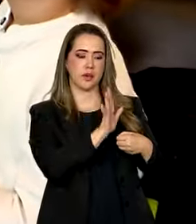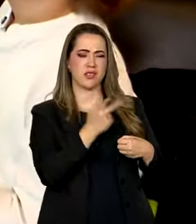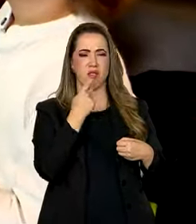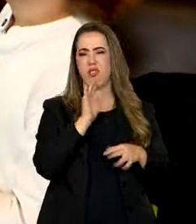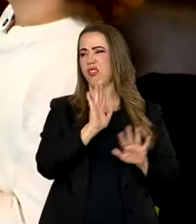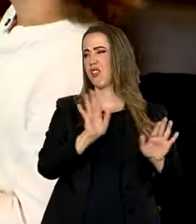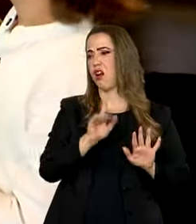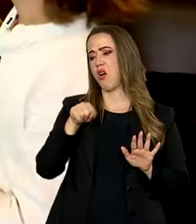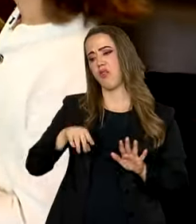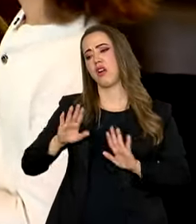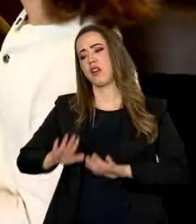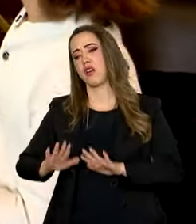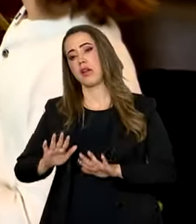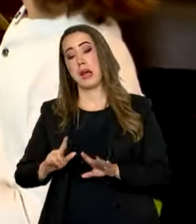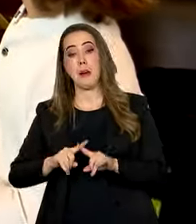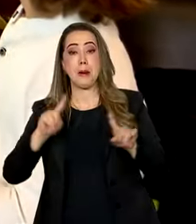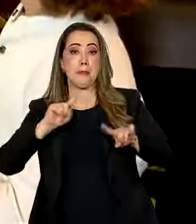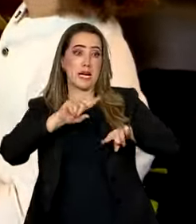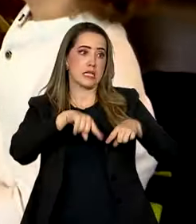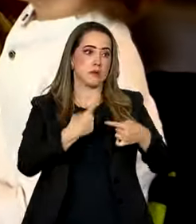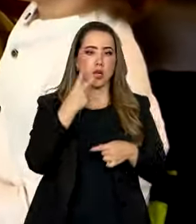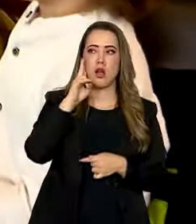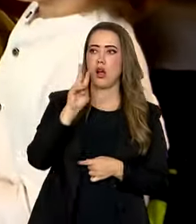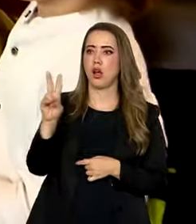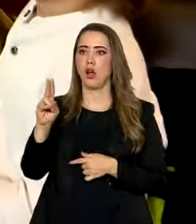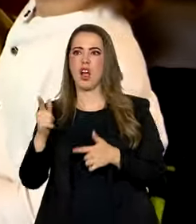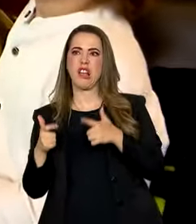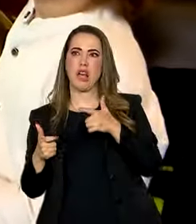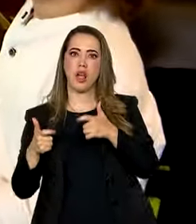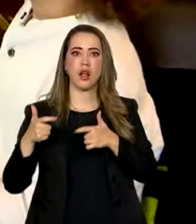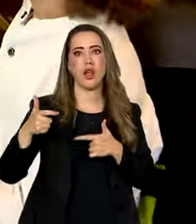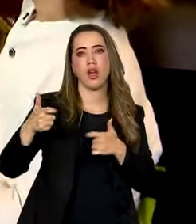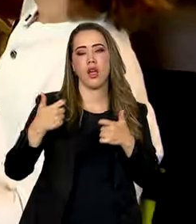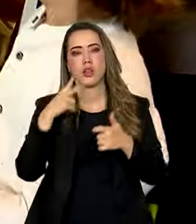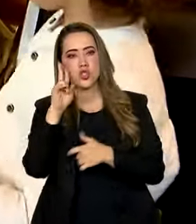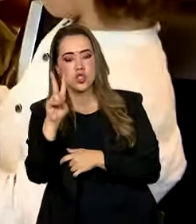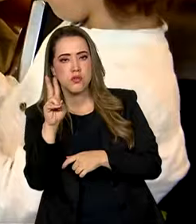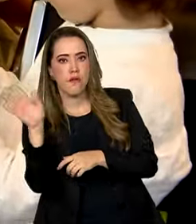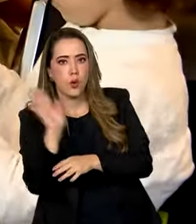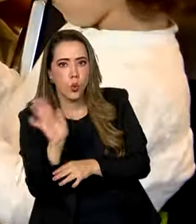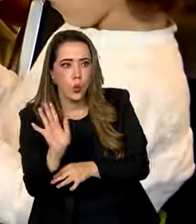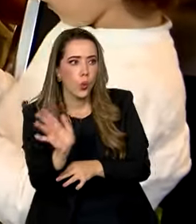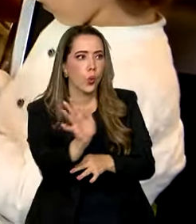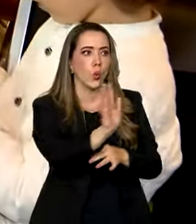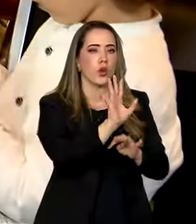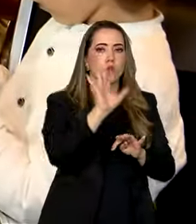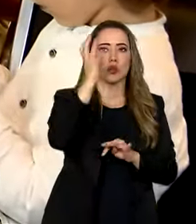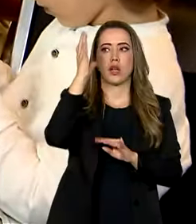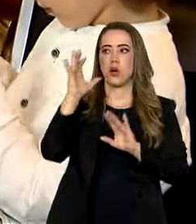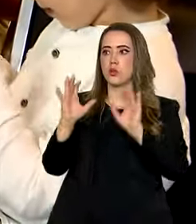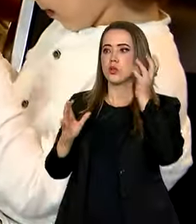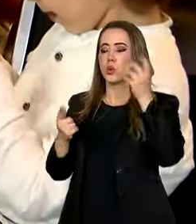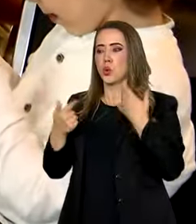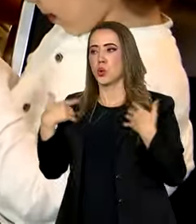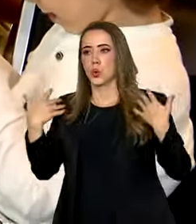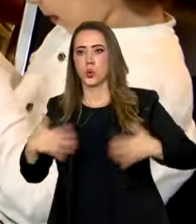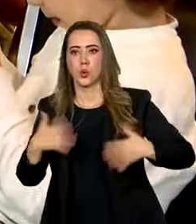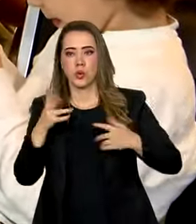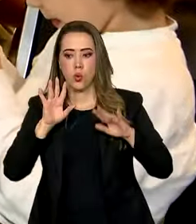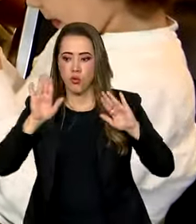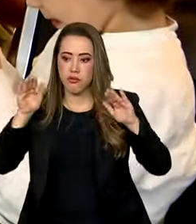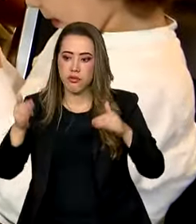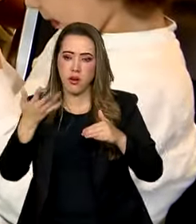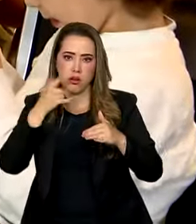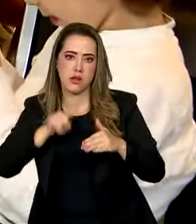ia continuar aqui. Mas conforme a gente vai vendo os vídeos, né, das coisas que estão acontecendo e as coisas relacionadas a